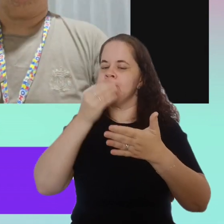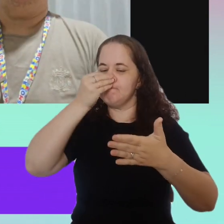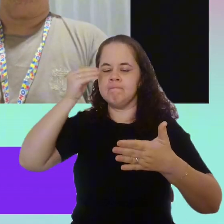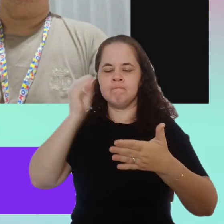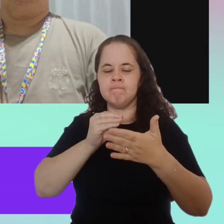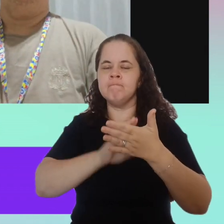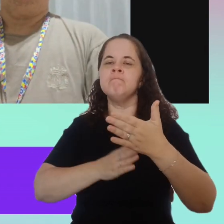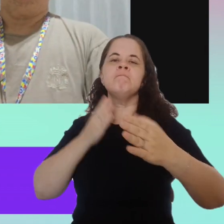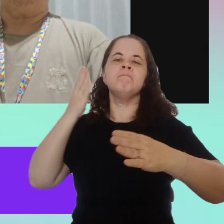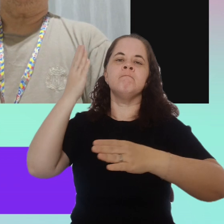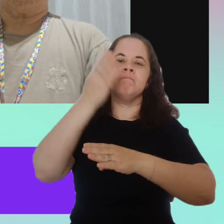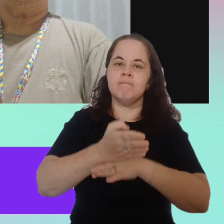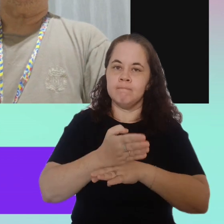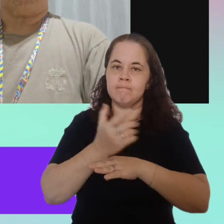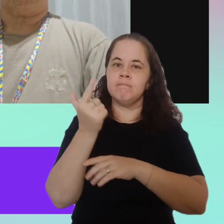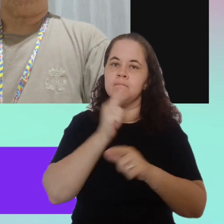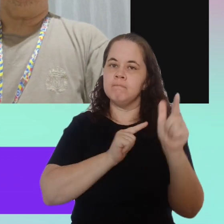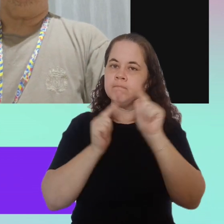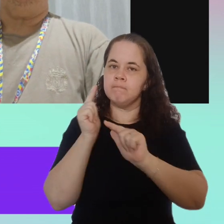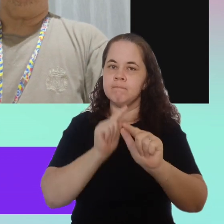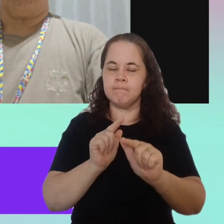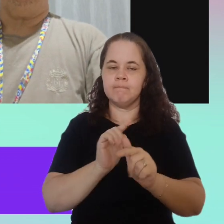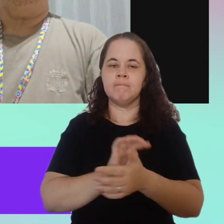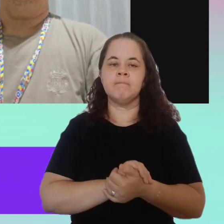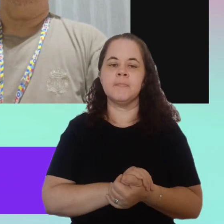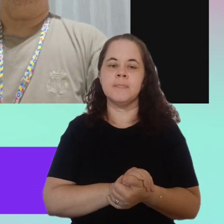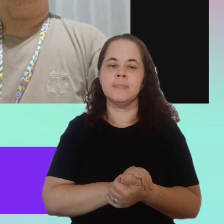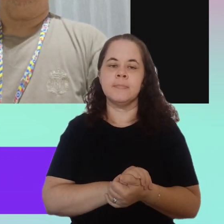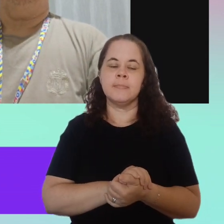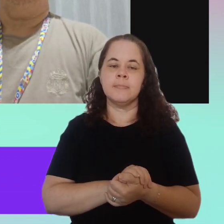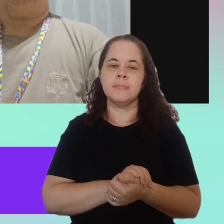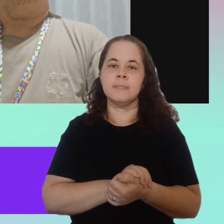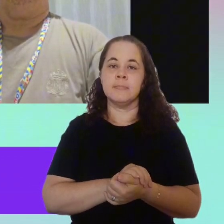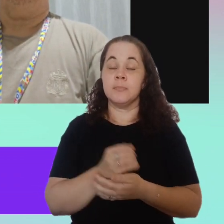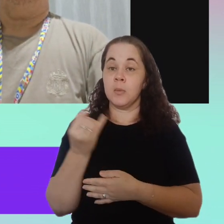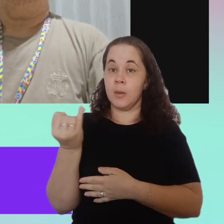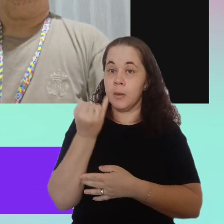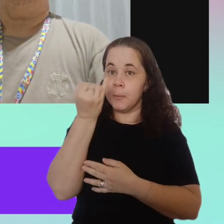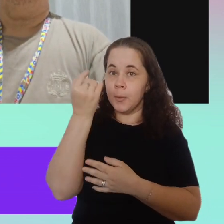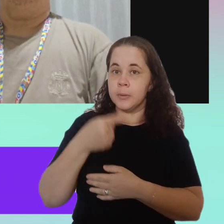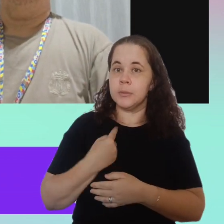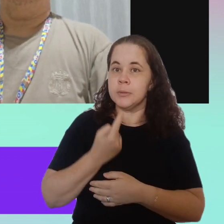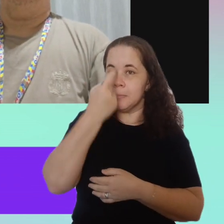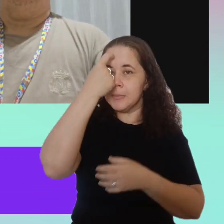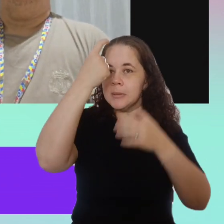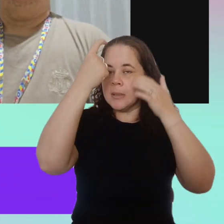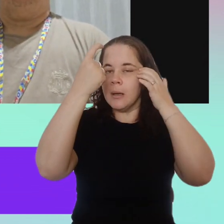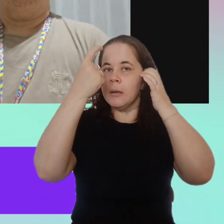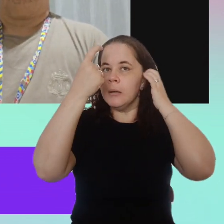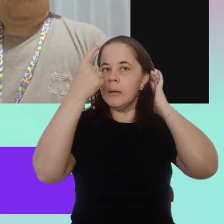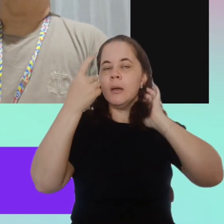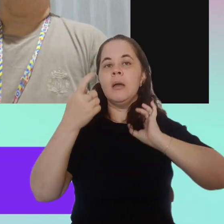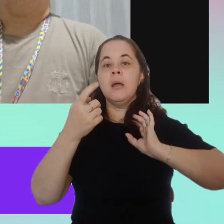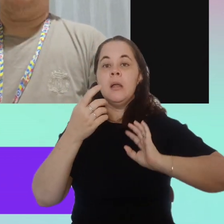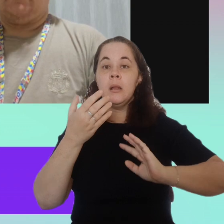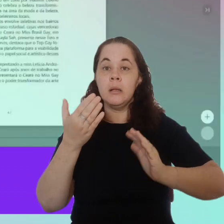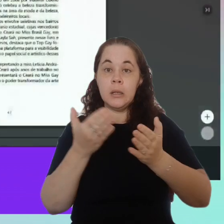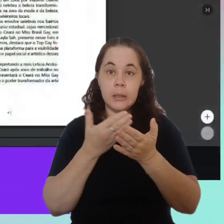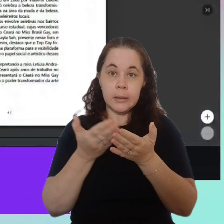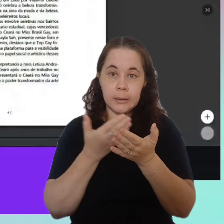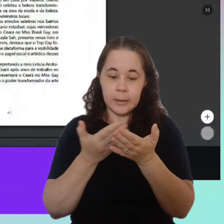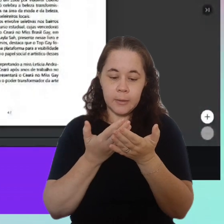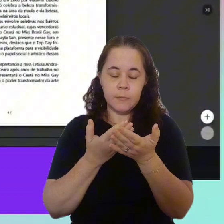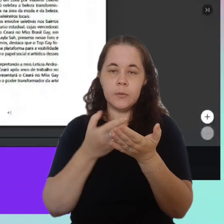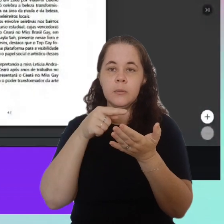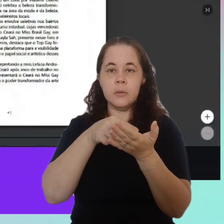outra condição. um ponto importante é pensar que é um livro sobre nós, pensados por nós, escrito por